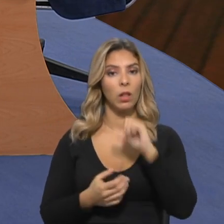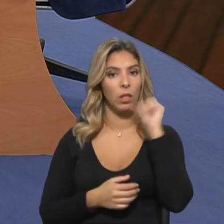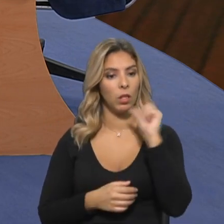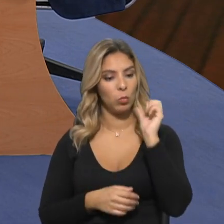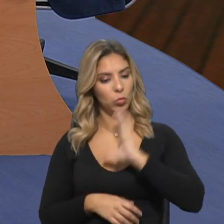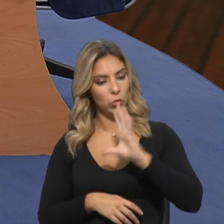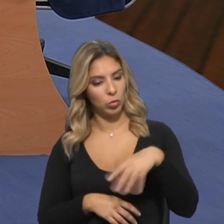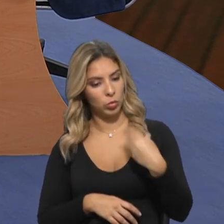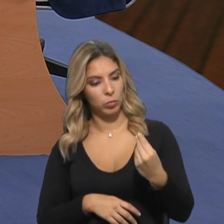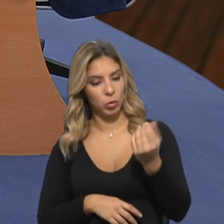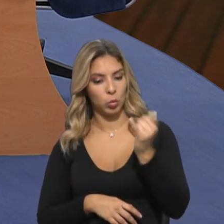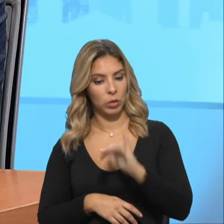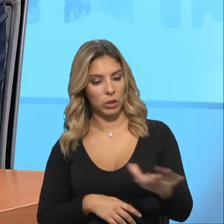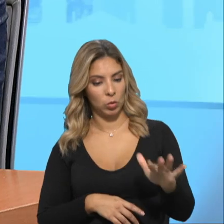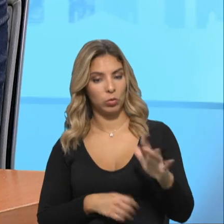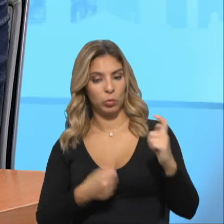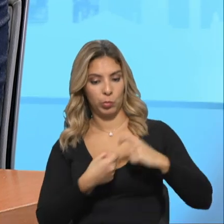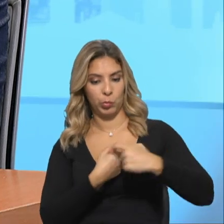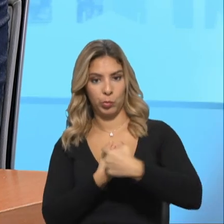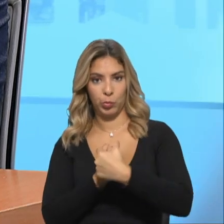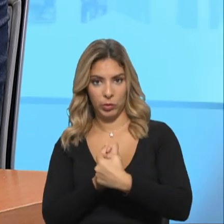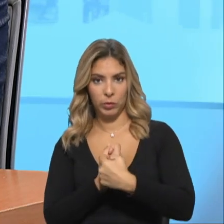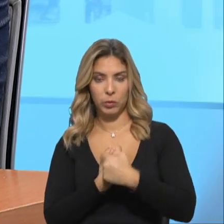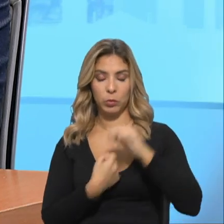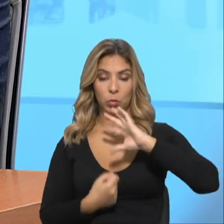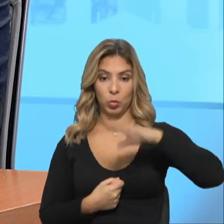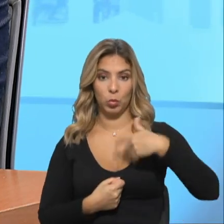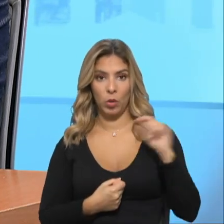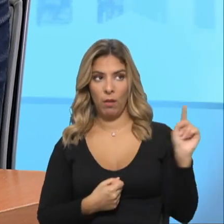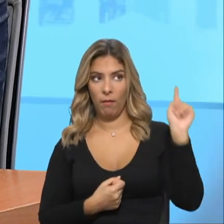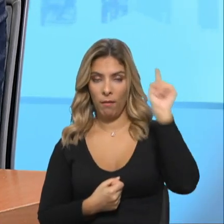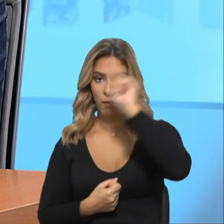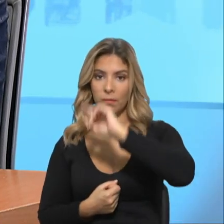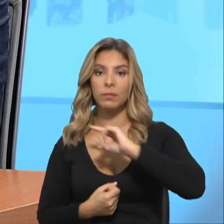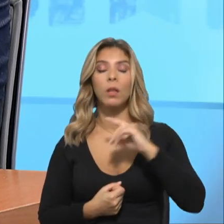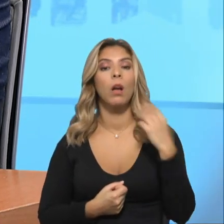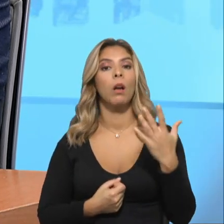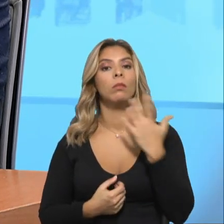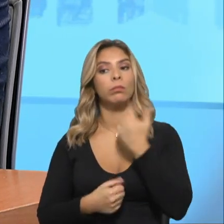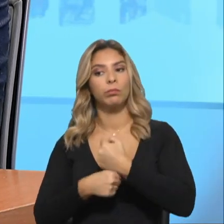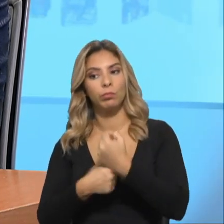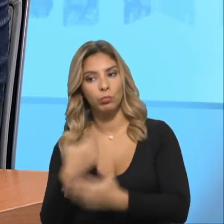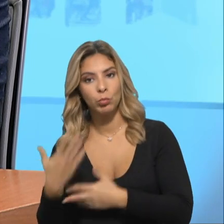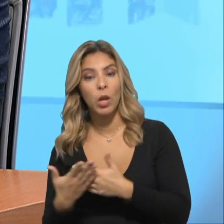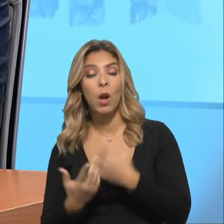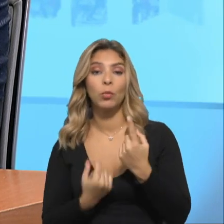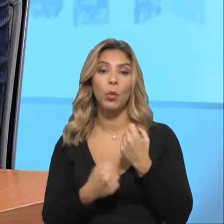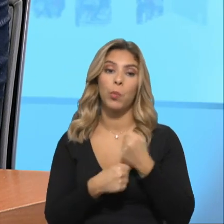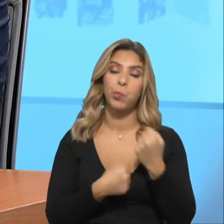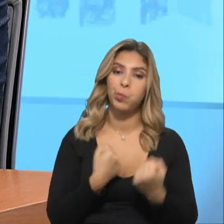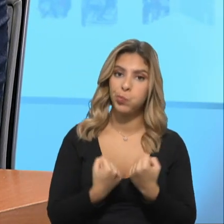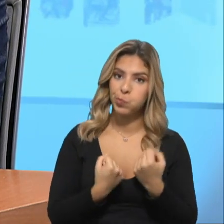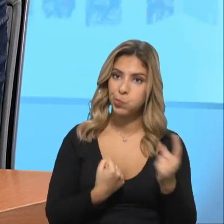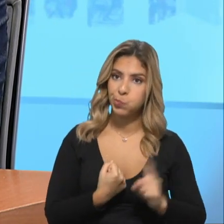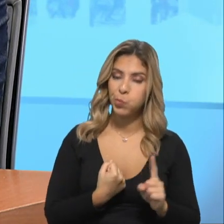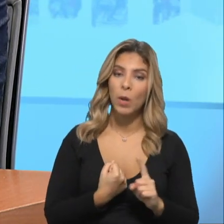mundo, quase 200 membros, que age, depois com ineficiências que podemos aqui falar, no